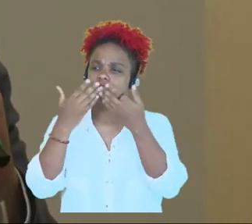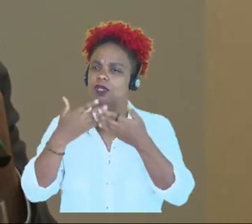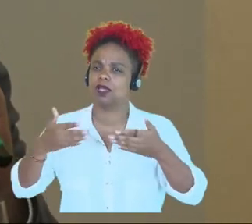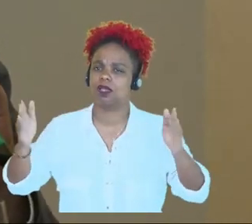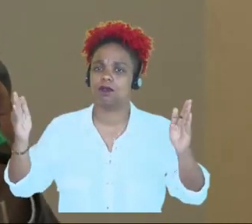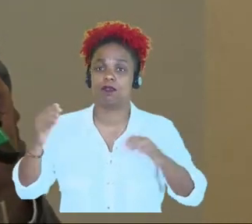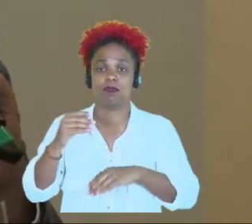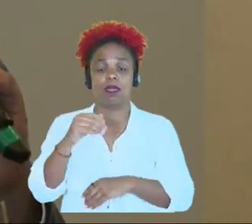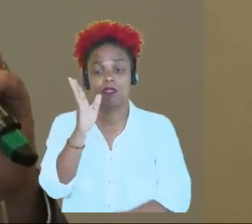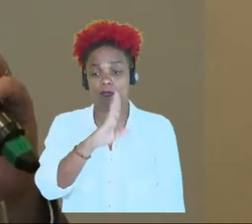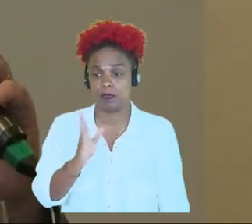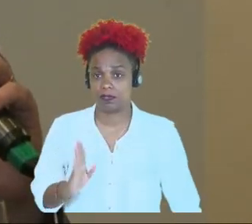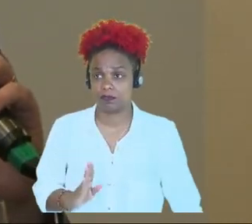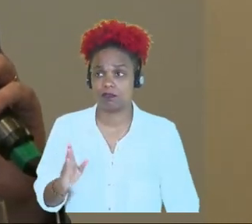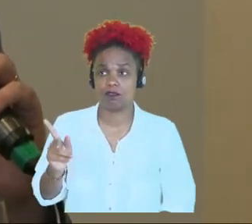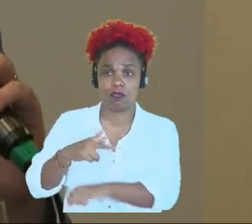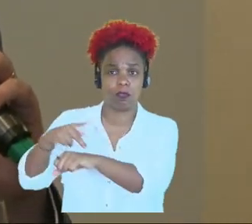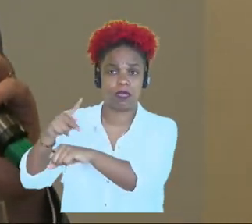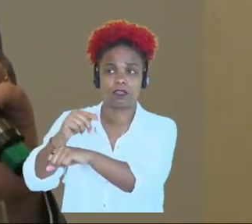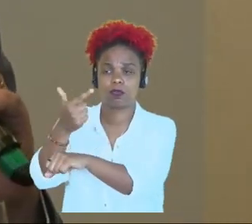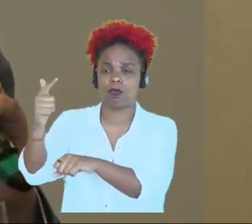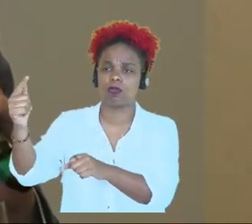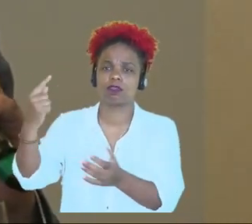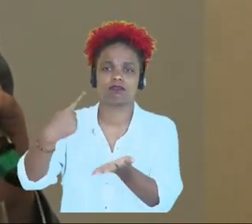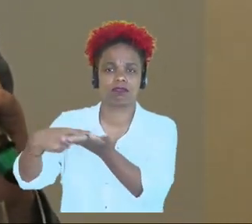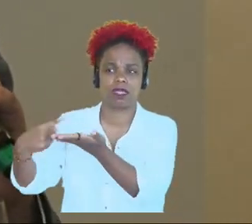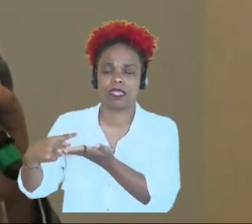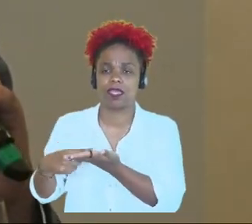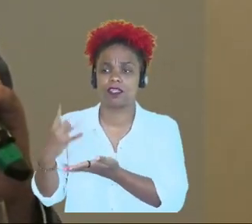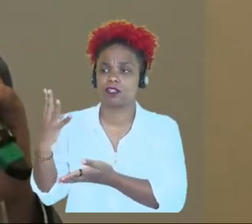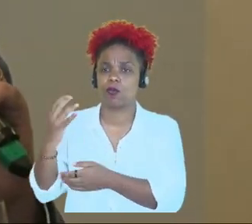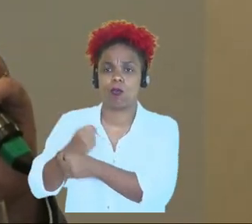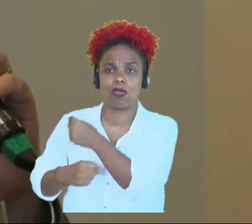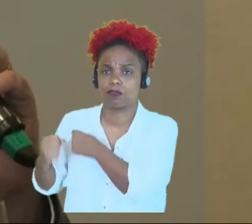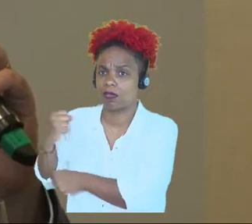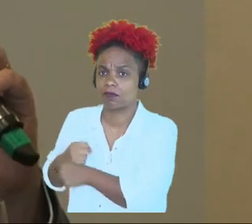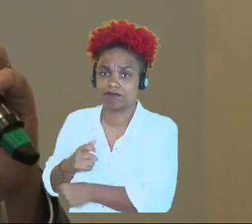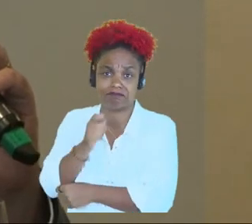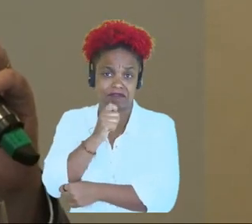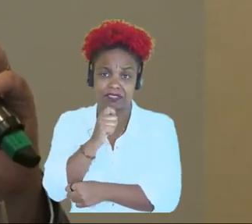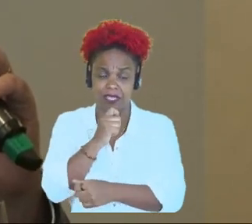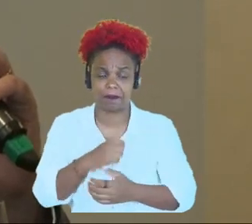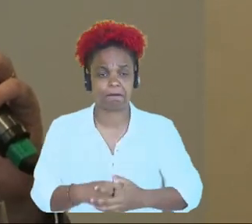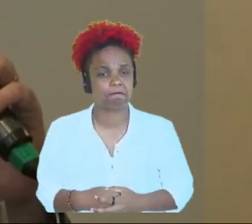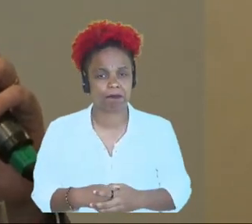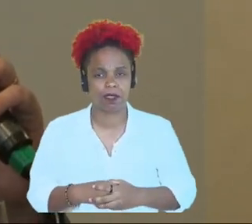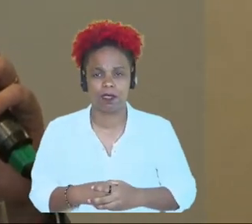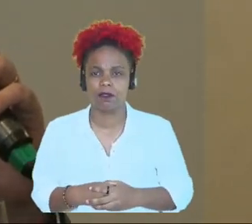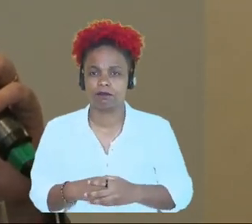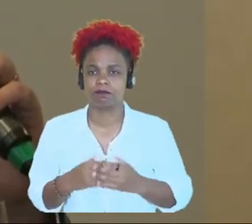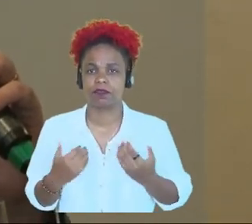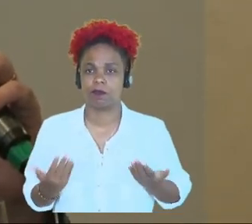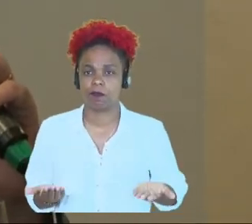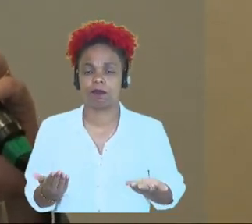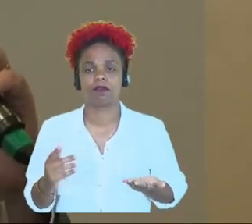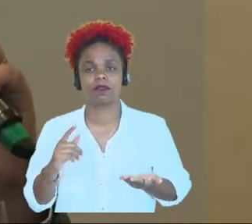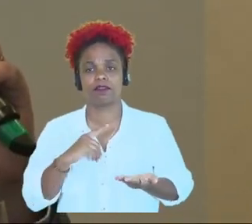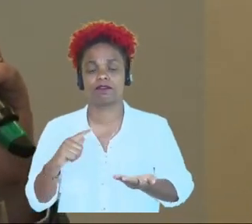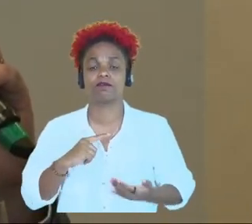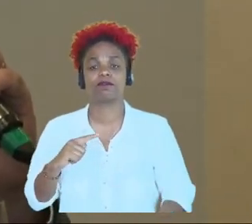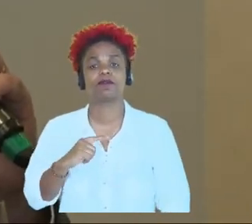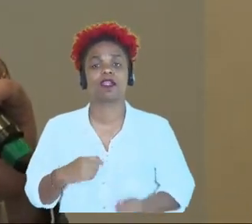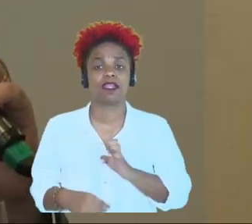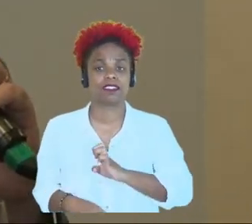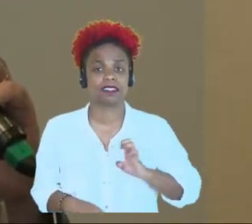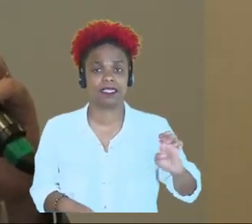Brasil, que a gente efetivamente não teve ao longo dos últimos 4 anos. Mas eu acho que, para isso, a própria esquerda,